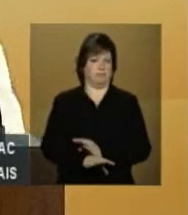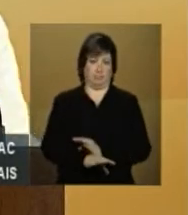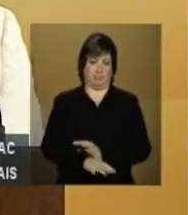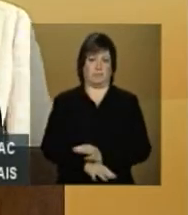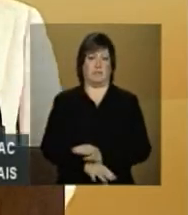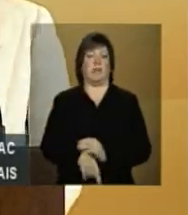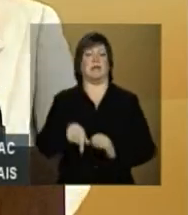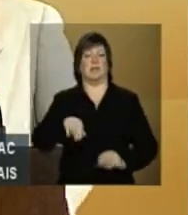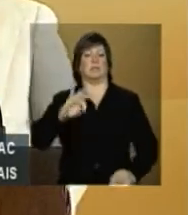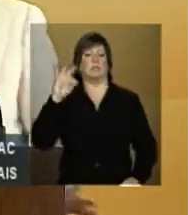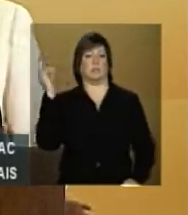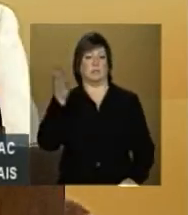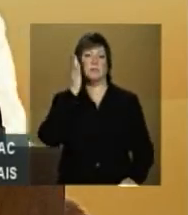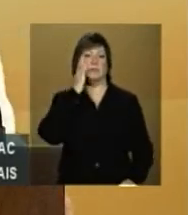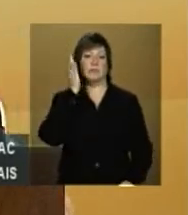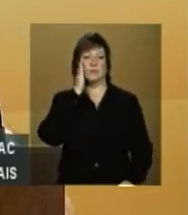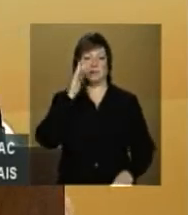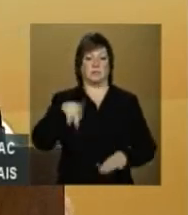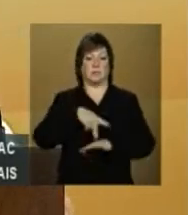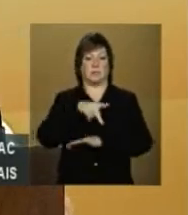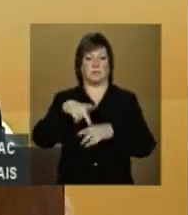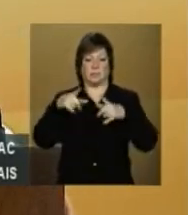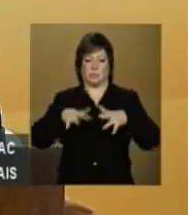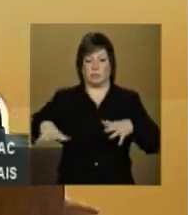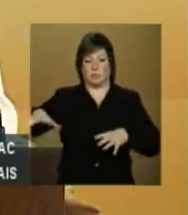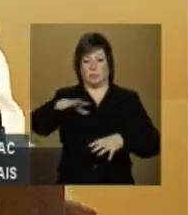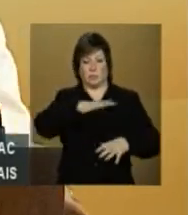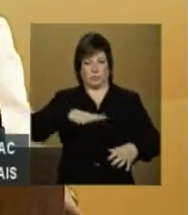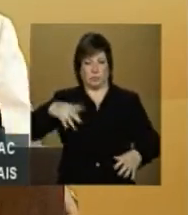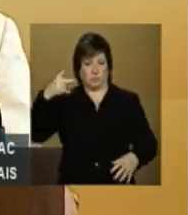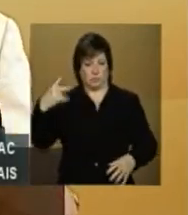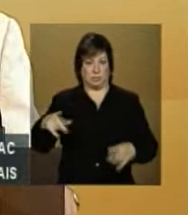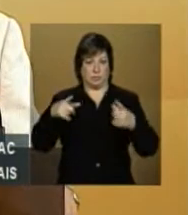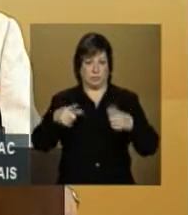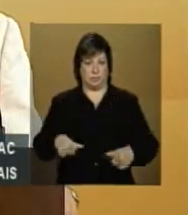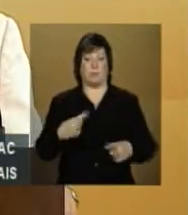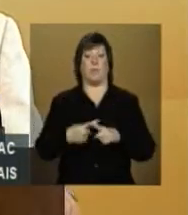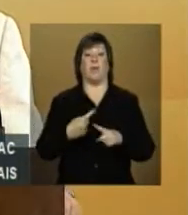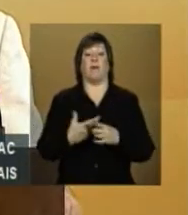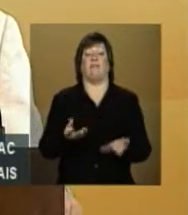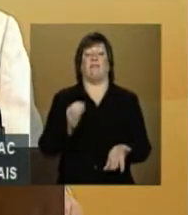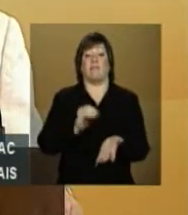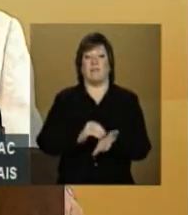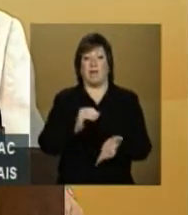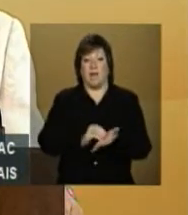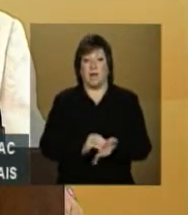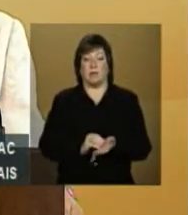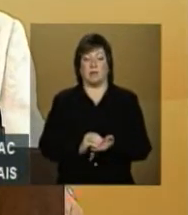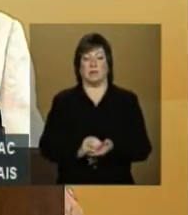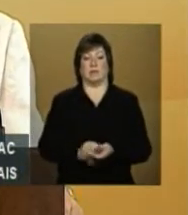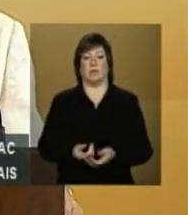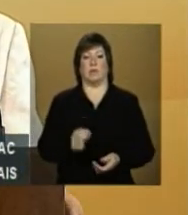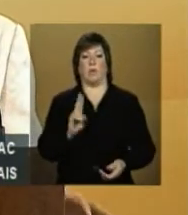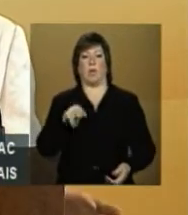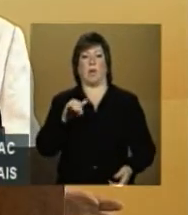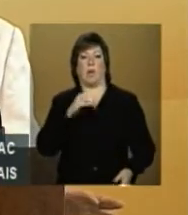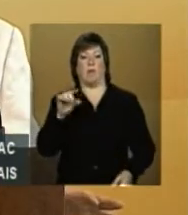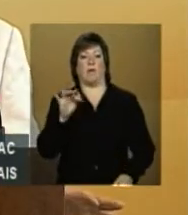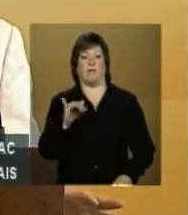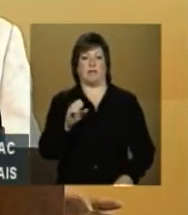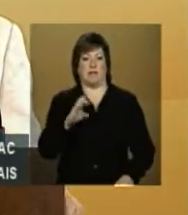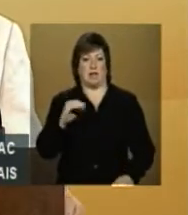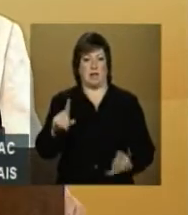é reconhecido pelas nações daquela região, porque falta uma união fiscal, uma